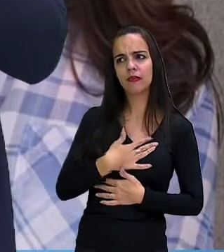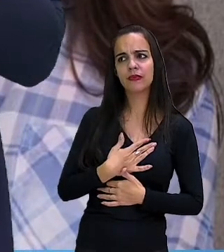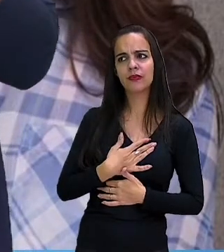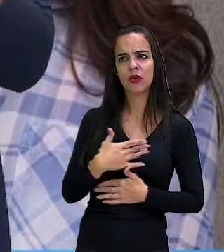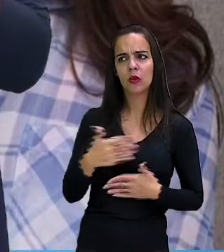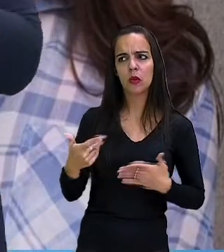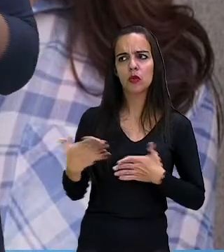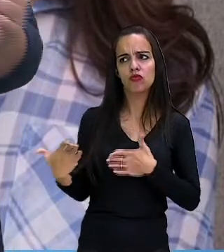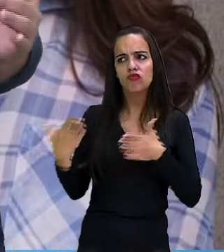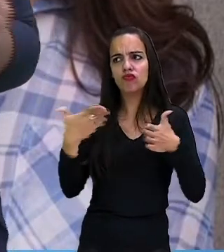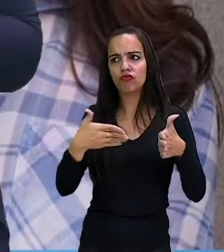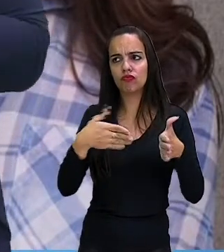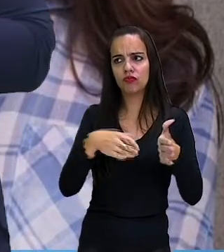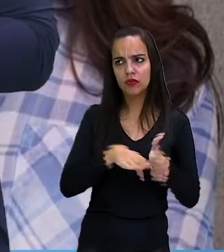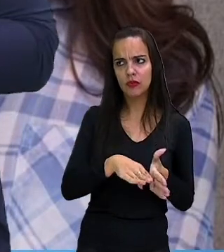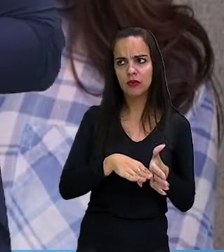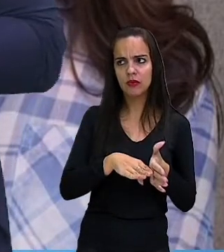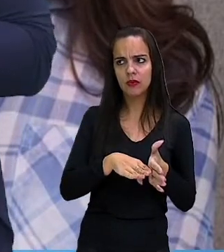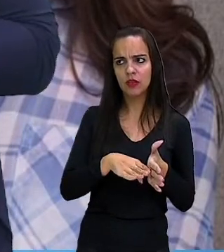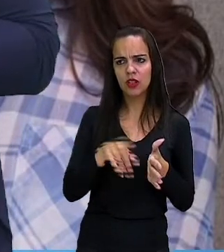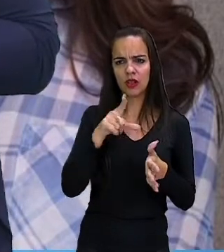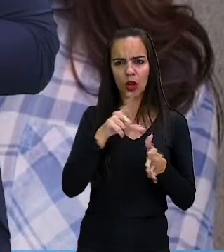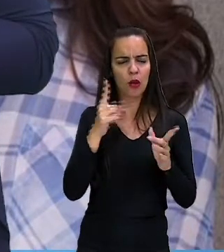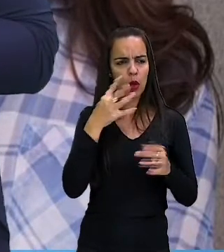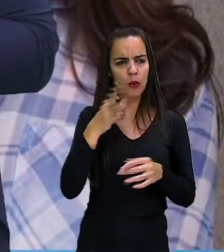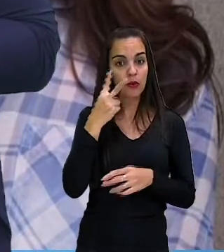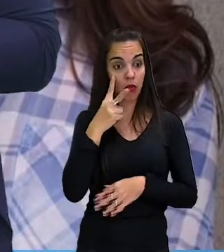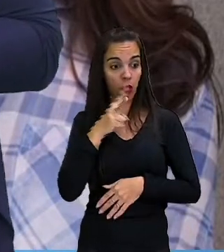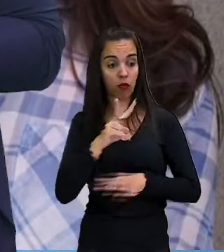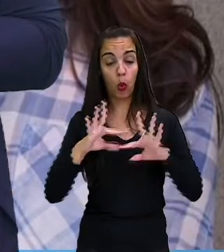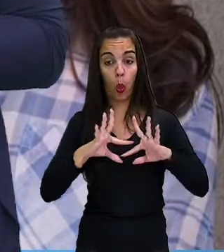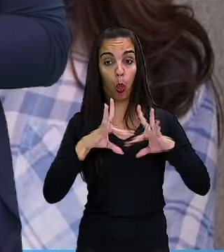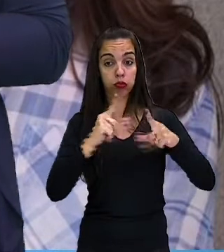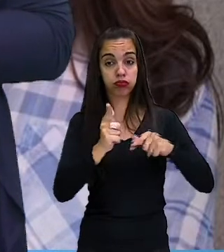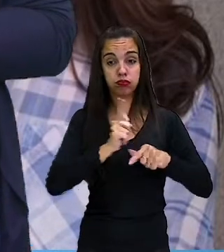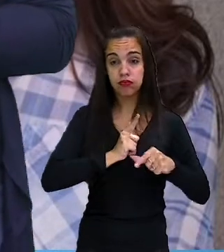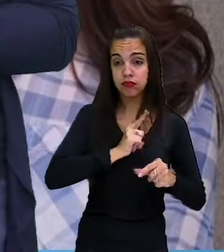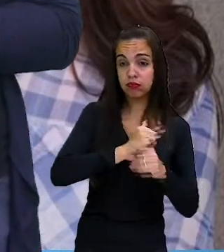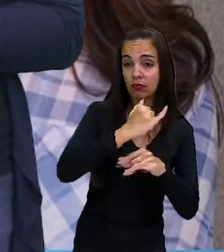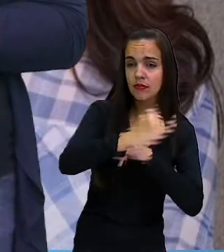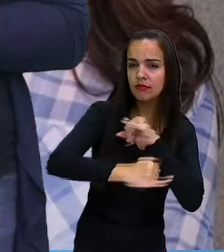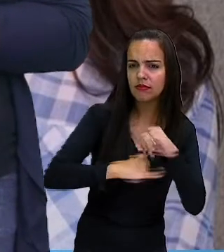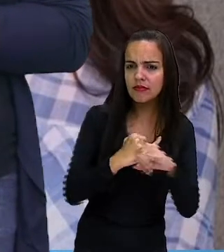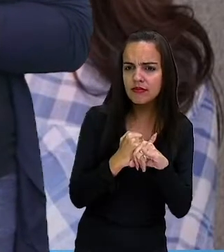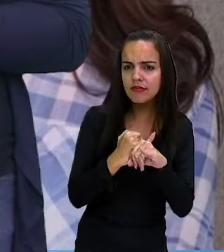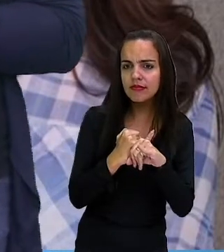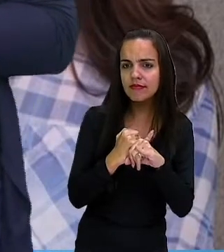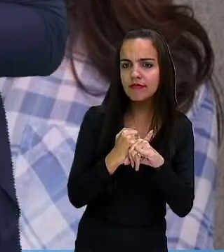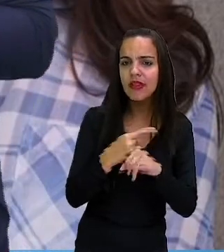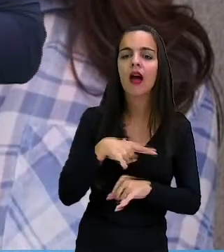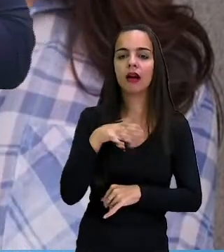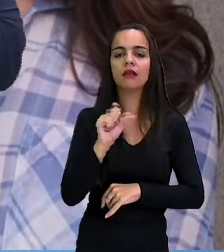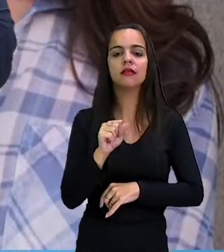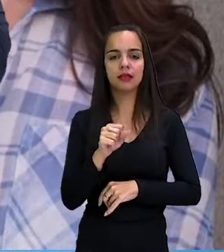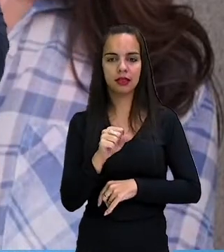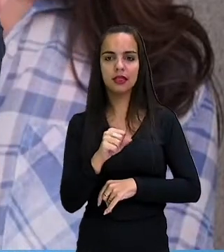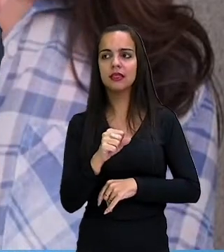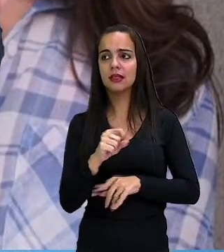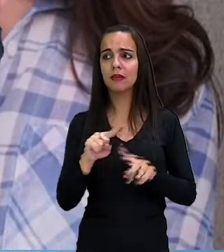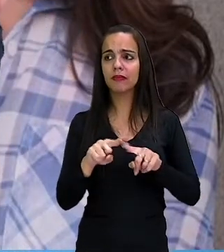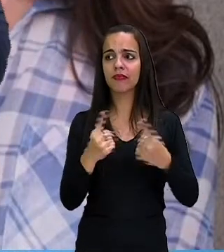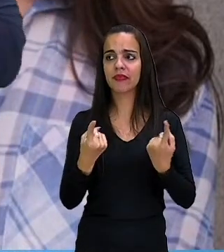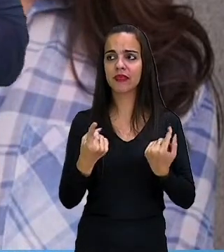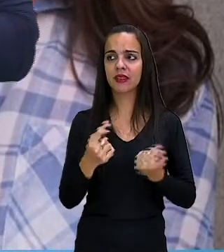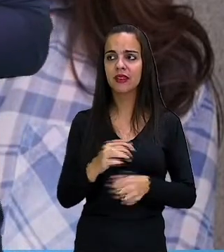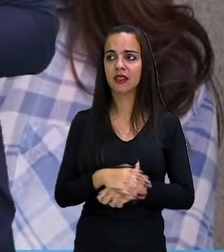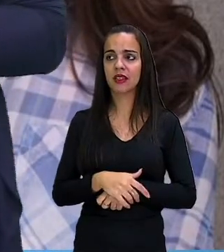checar tudo que vem da internet? Yes. Sim, a gente tem que checar. Mas o